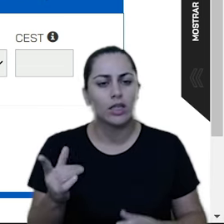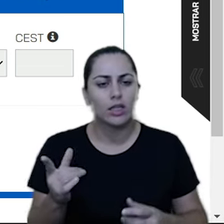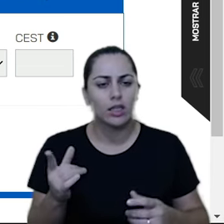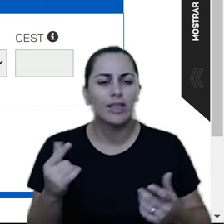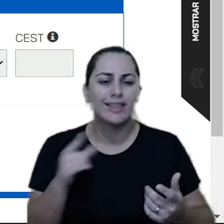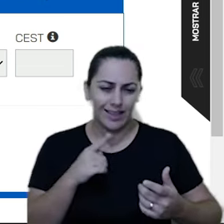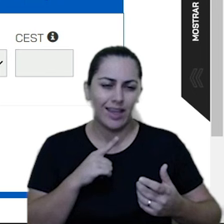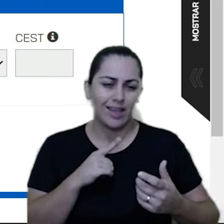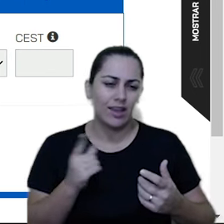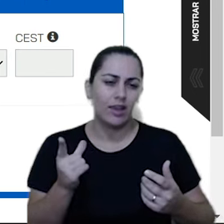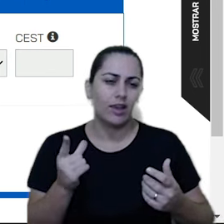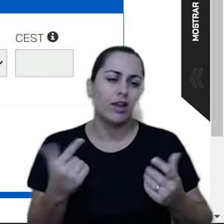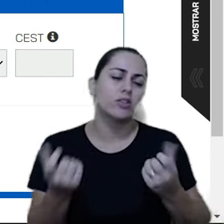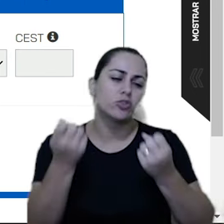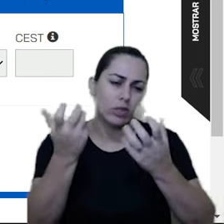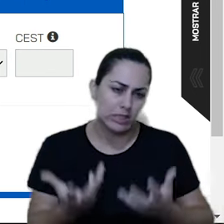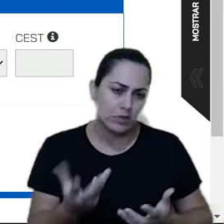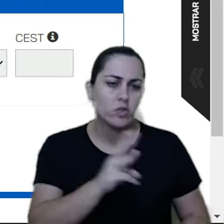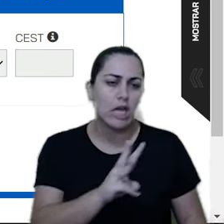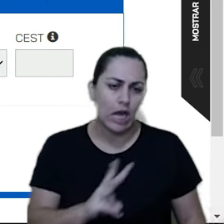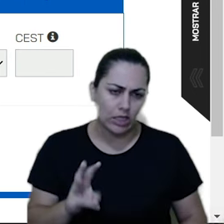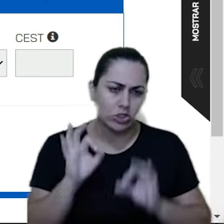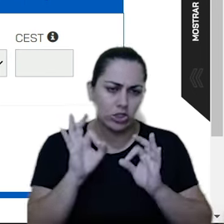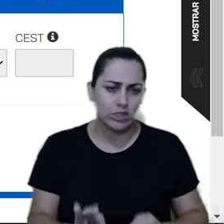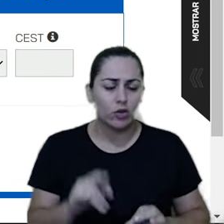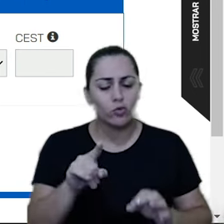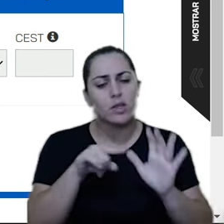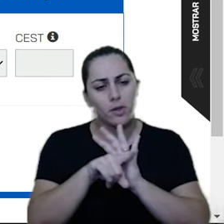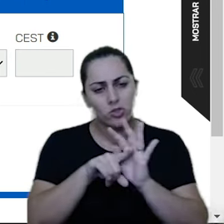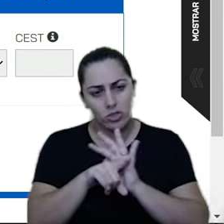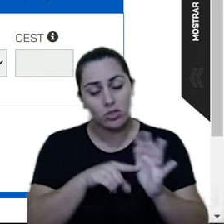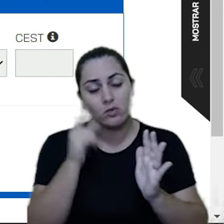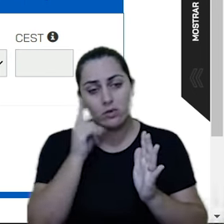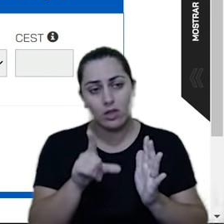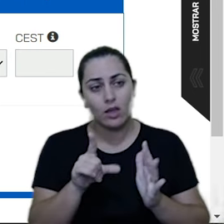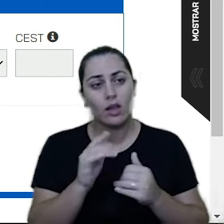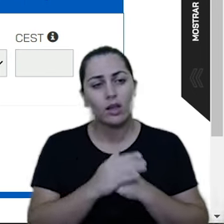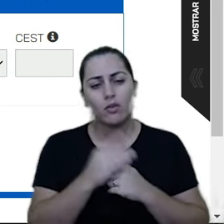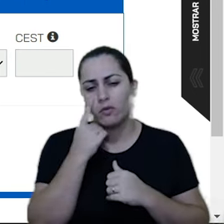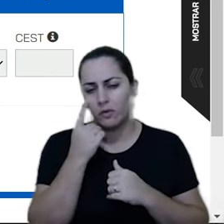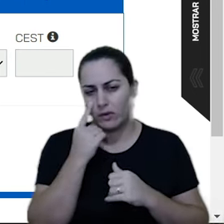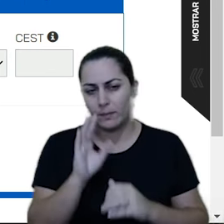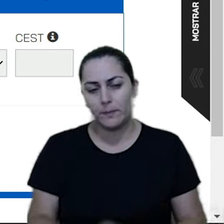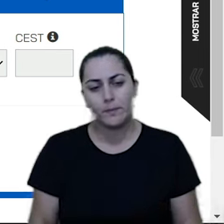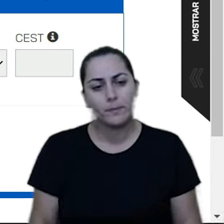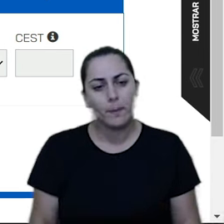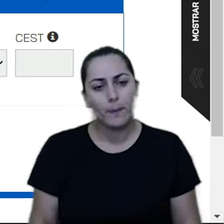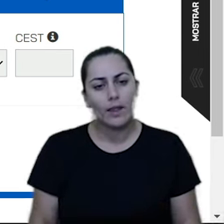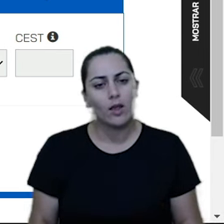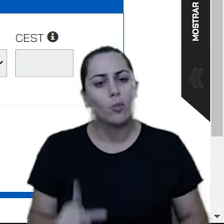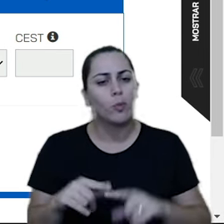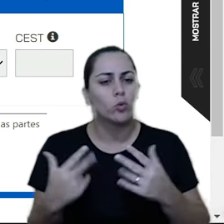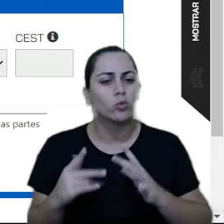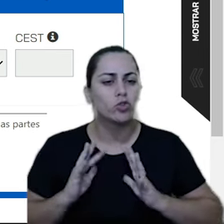gente disponibiliza o site o site direitinho para você fazer a pesquisa né Deixa eu ver se eu tenho aqui artigos de